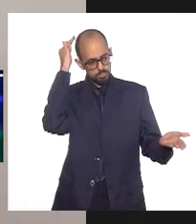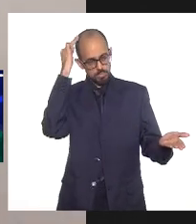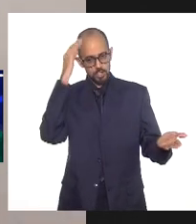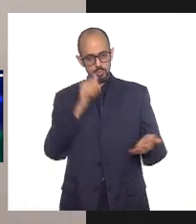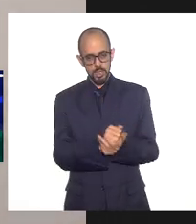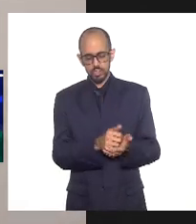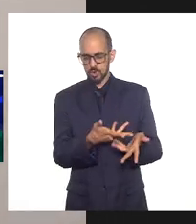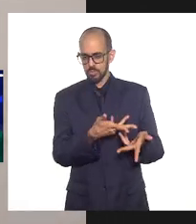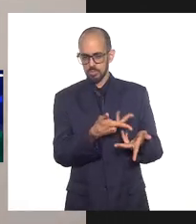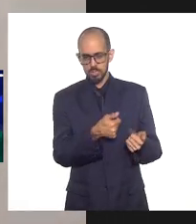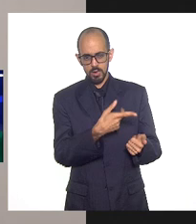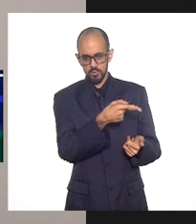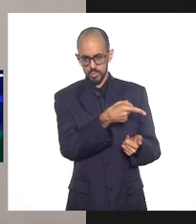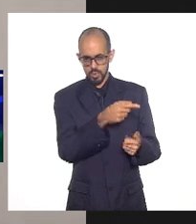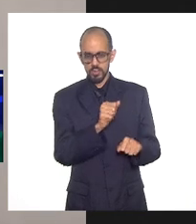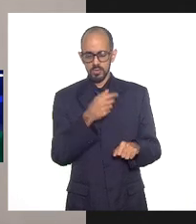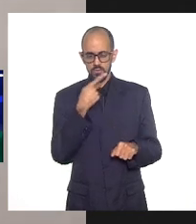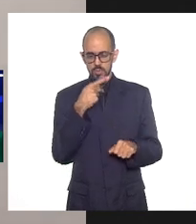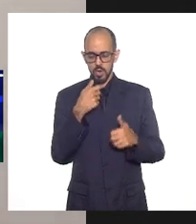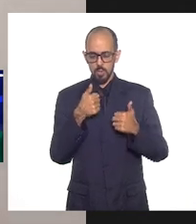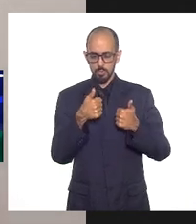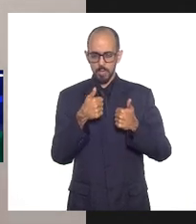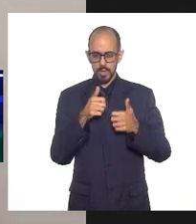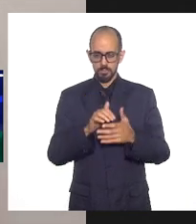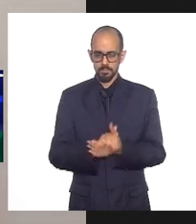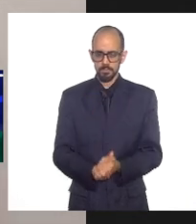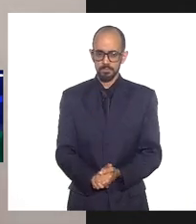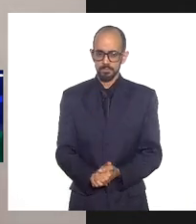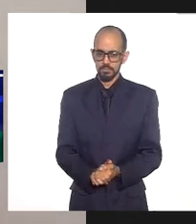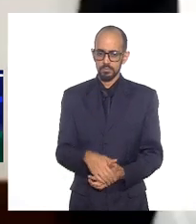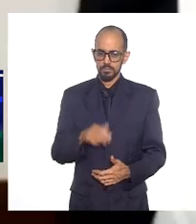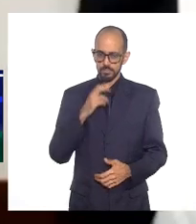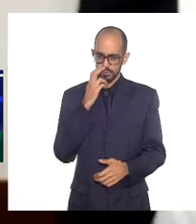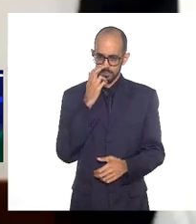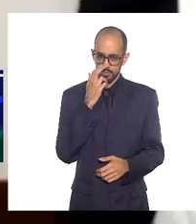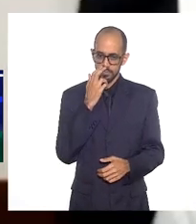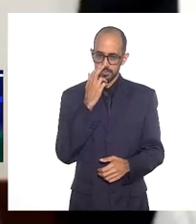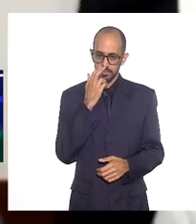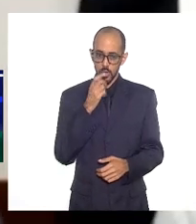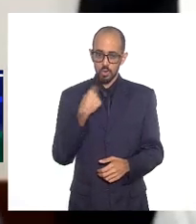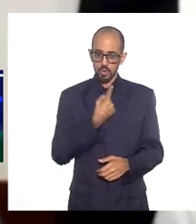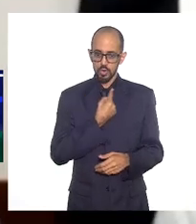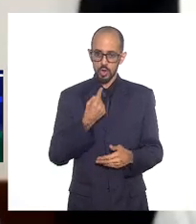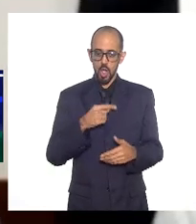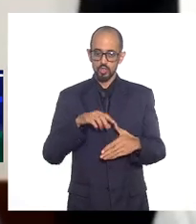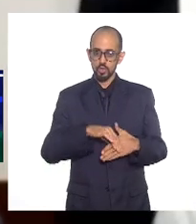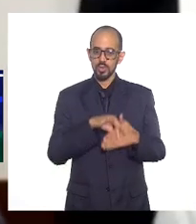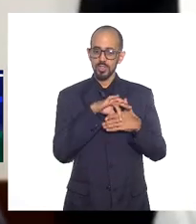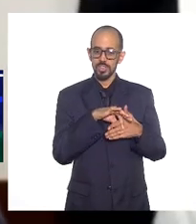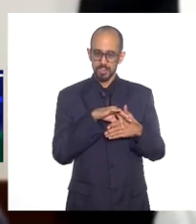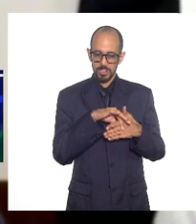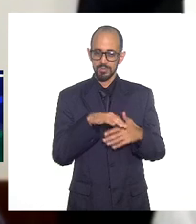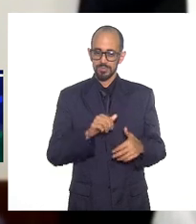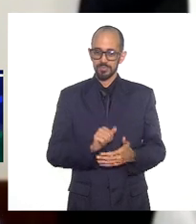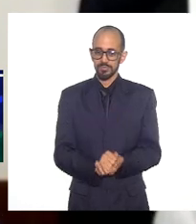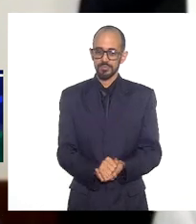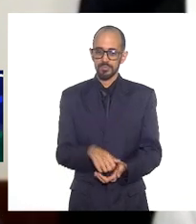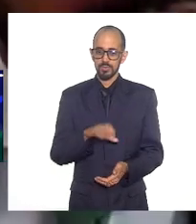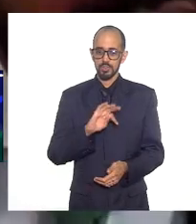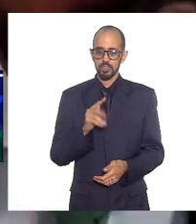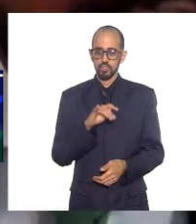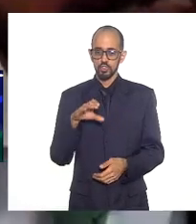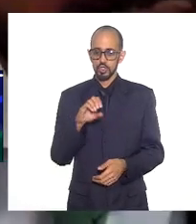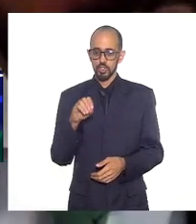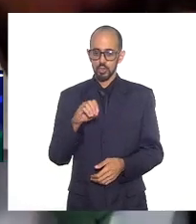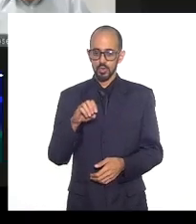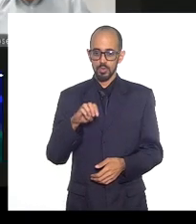manifestação por parte do deputado Márcio Pacheco. Nosso grande líder. Nosso deputado grande Chico líder. Machado. Presidente,